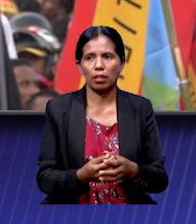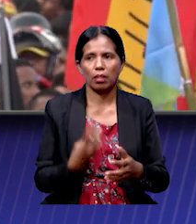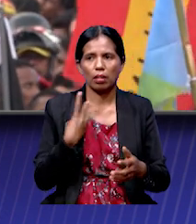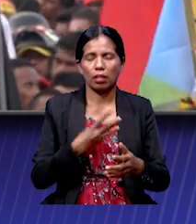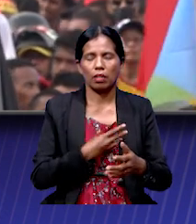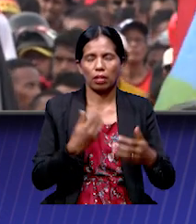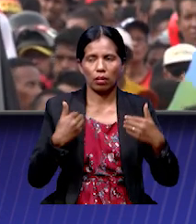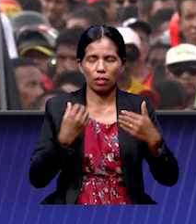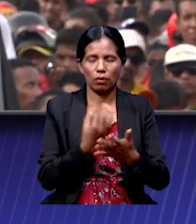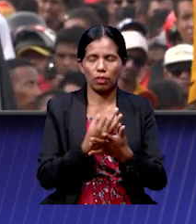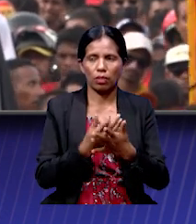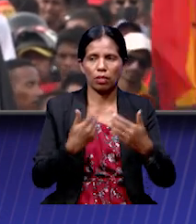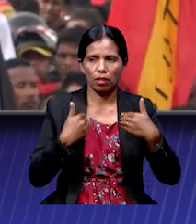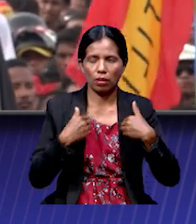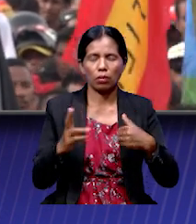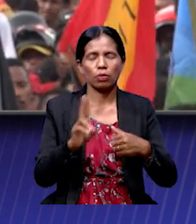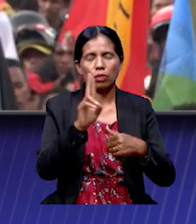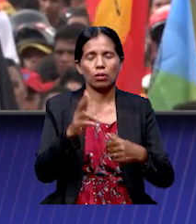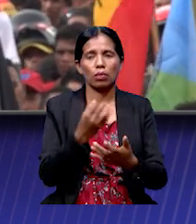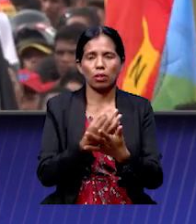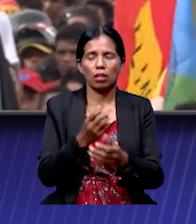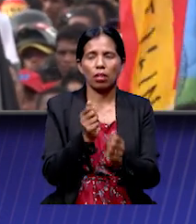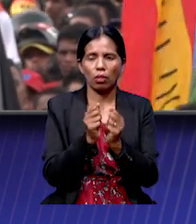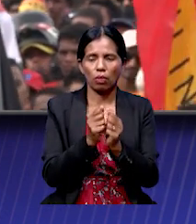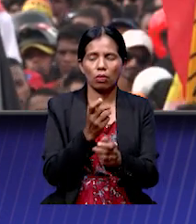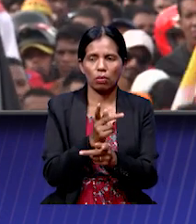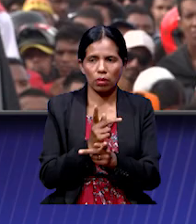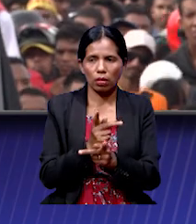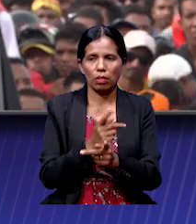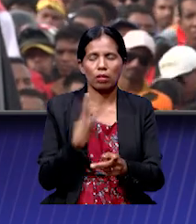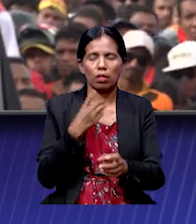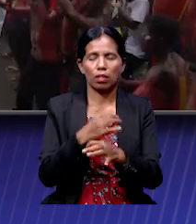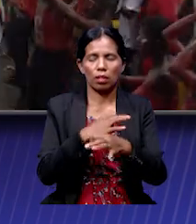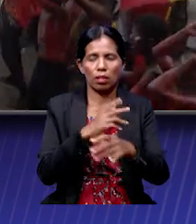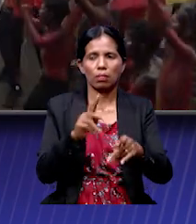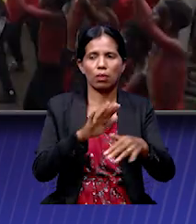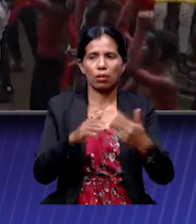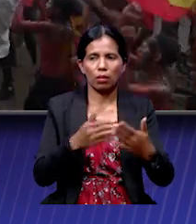seria. Mas bem, tem que usar a ossa neve de dia, para te bem arralar, e também a povo de Mores.